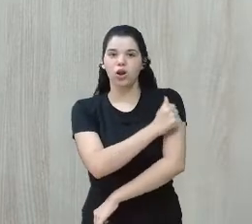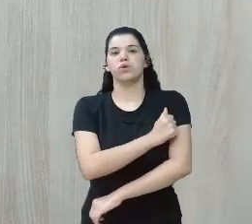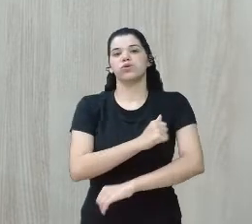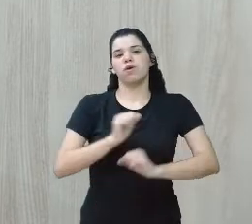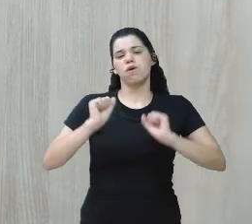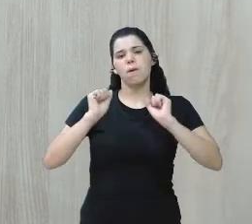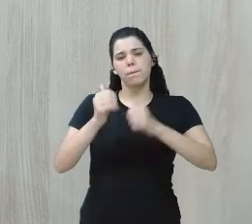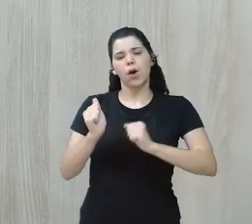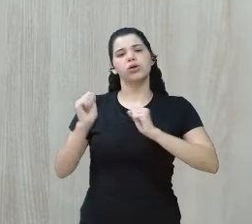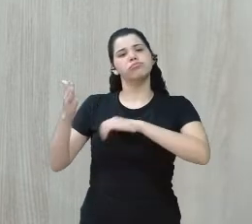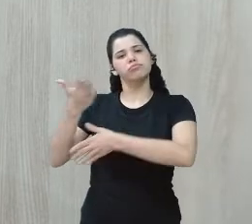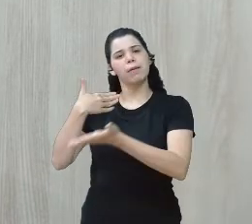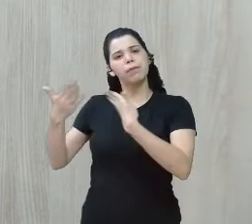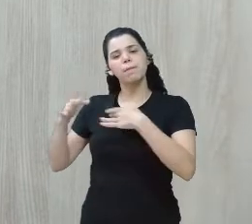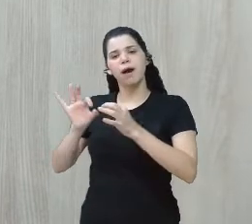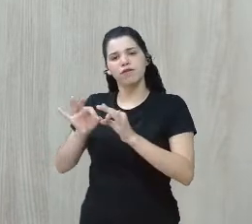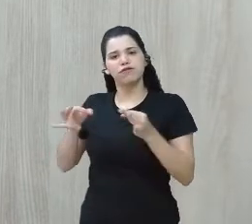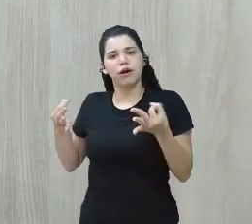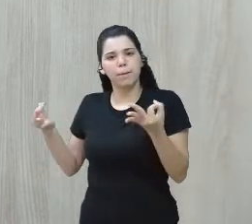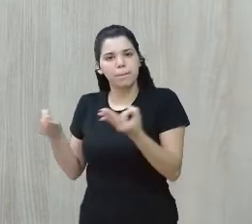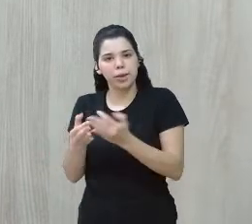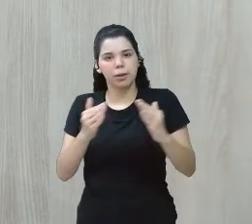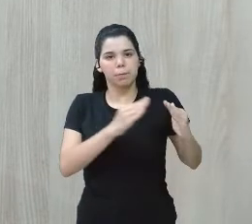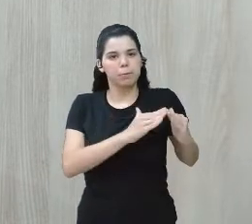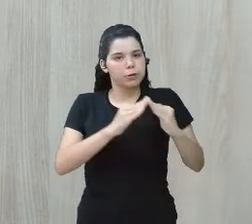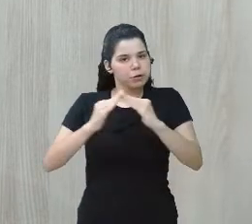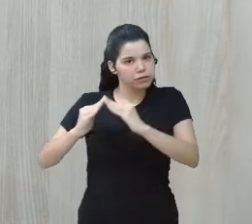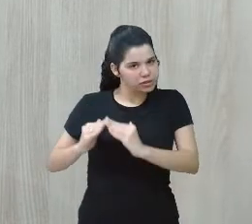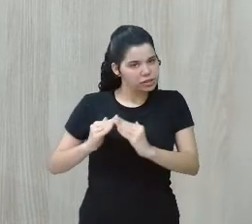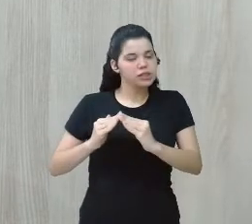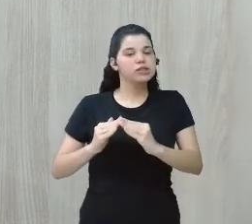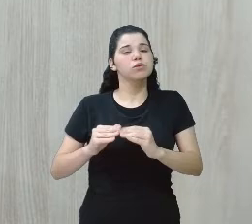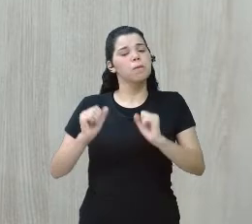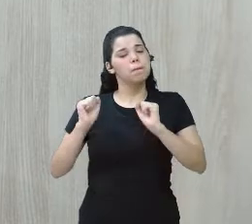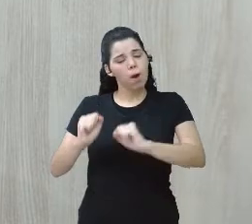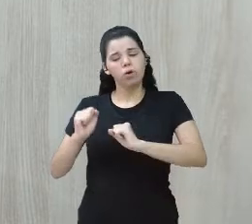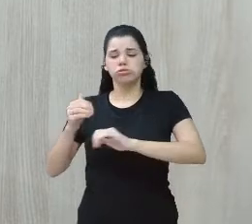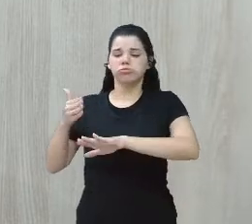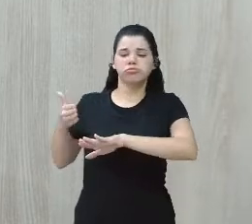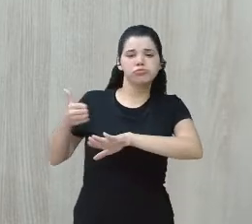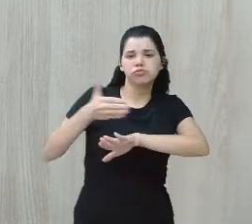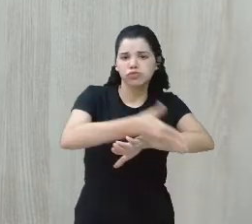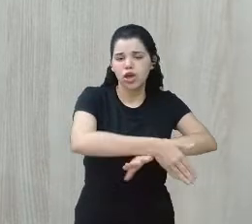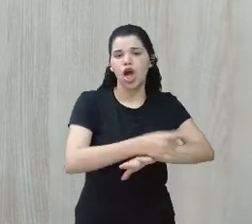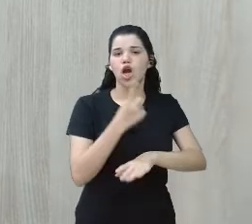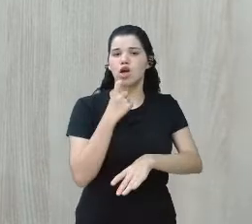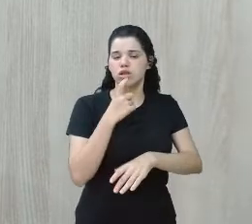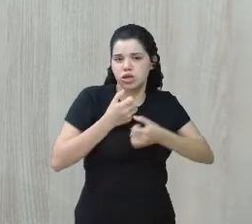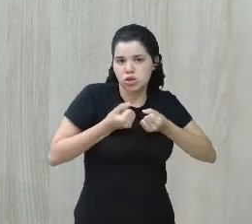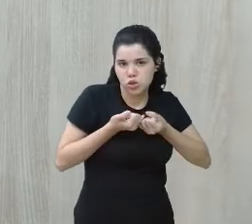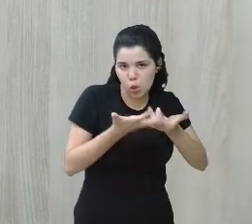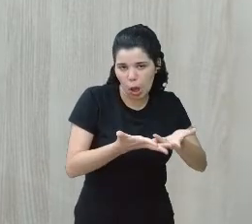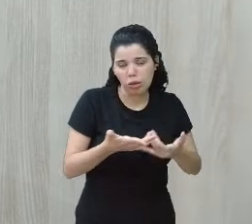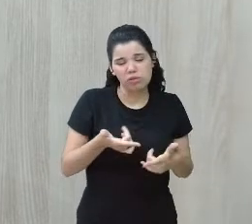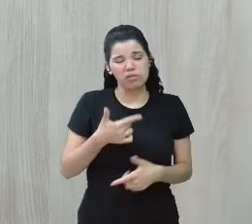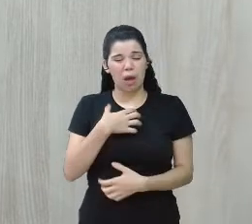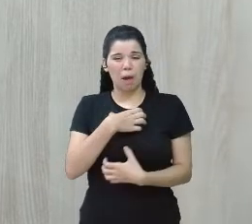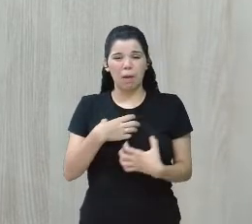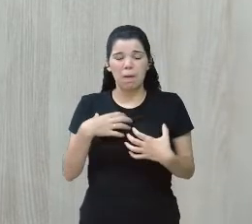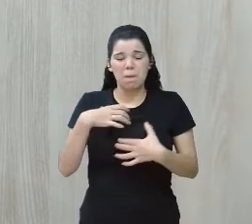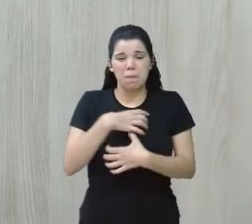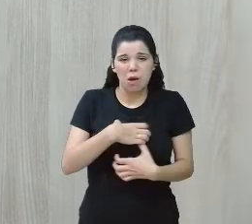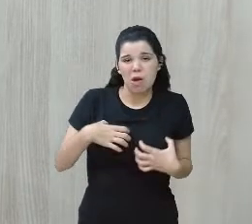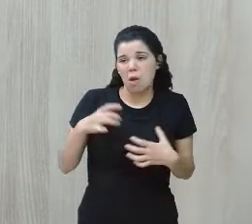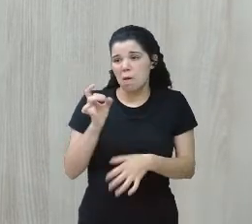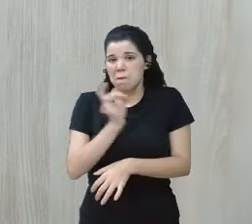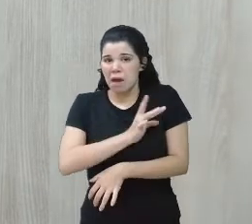os amigos, né? Aí, quem está apto a doar o sangue, vá lá doar, não tenha medo em relação às doenças, né,